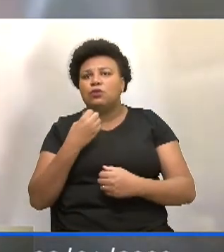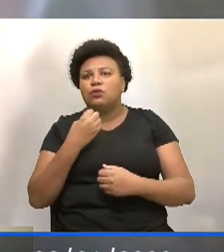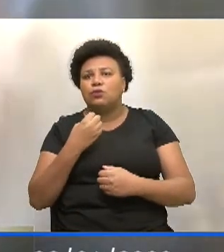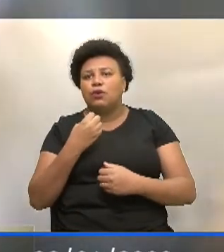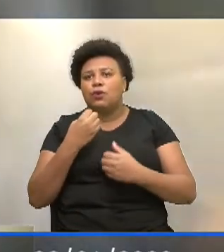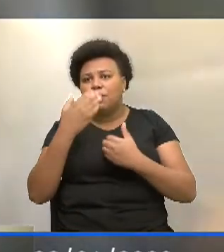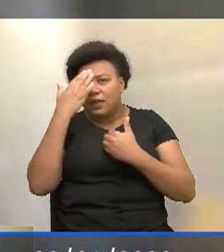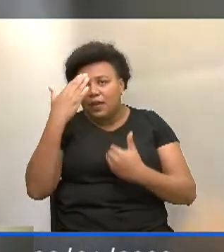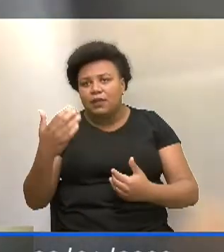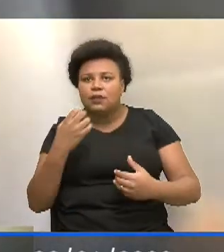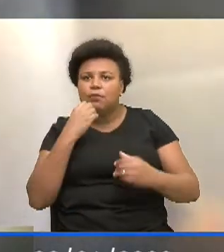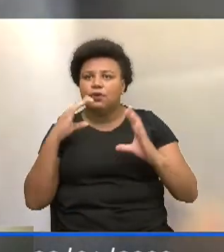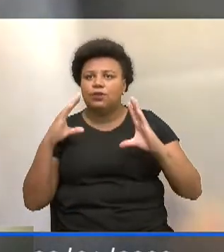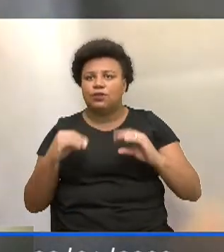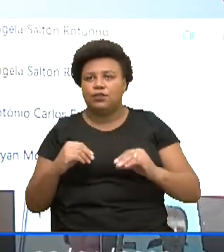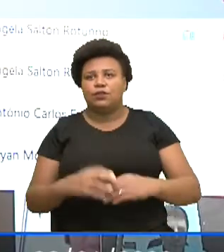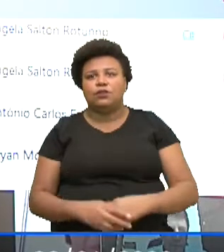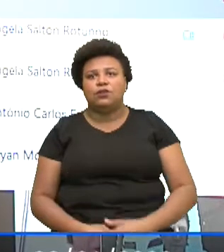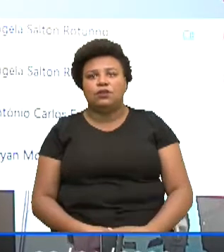noite.